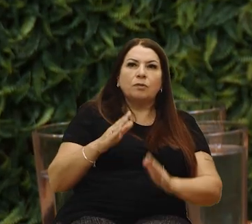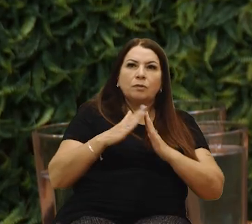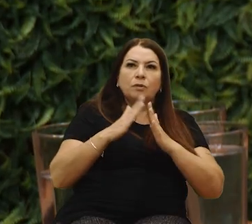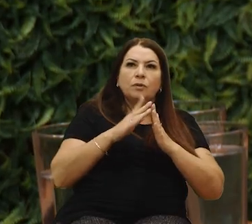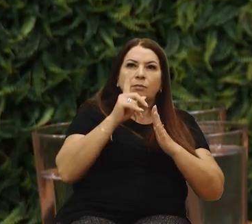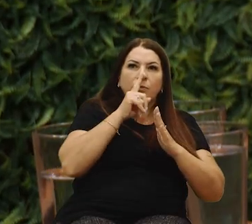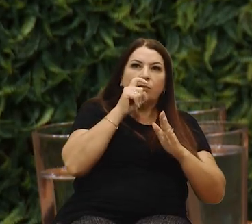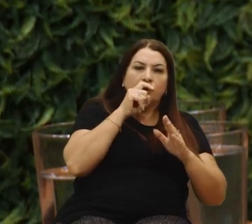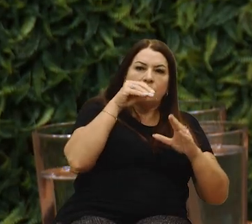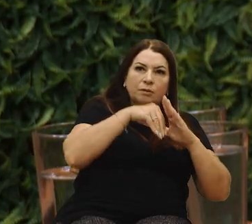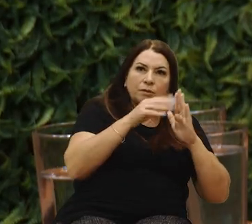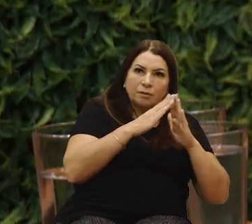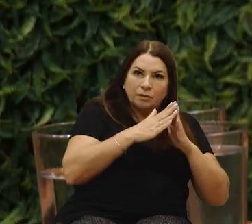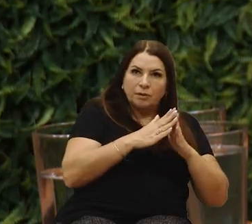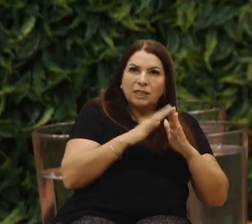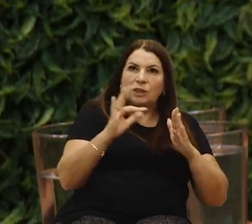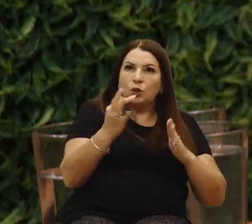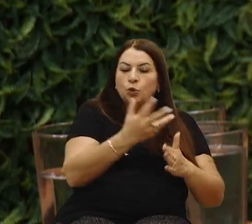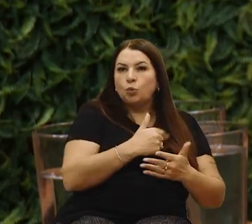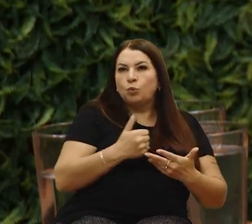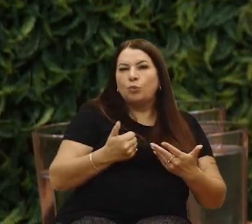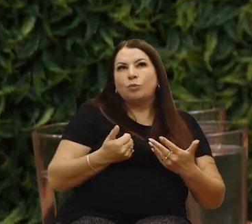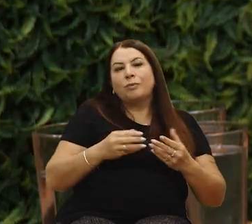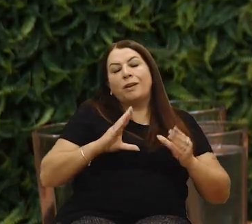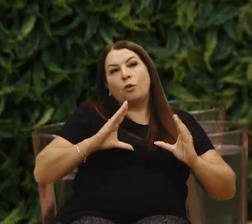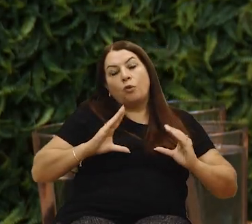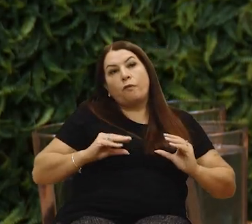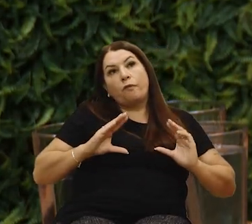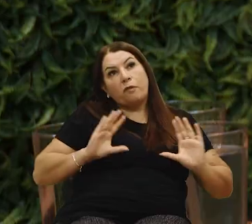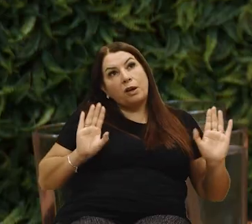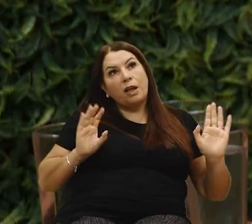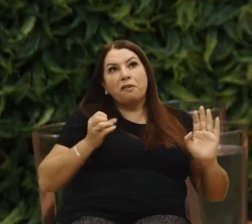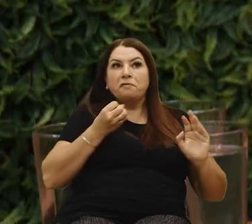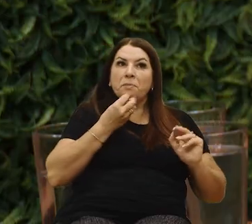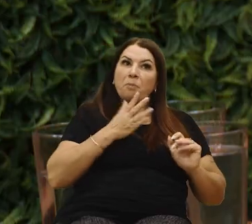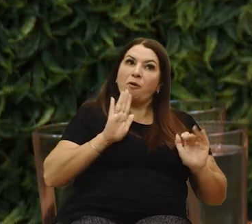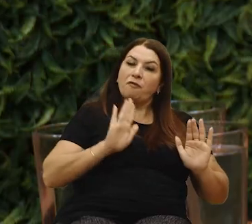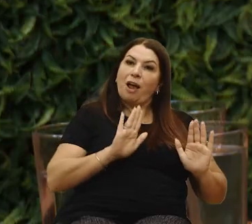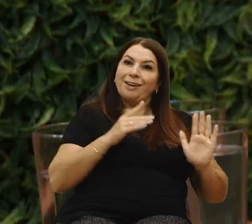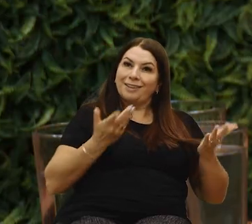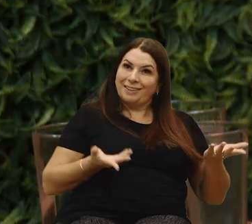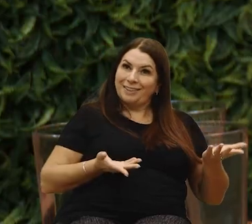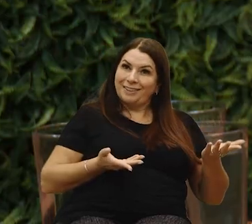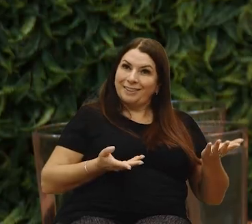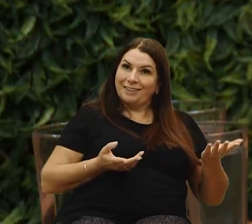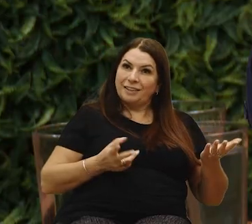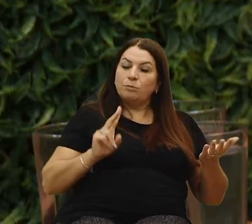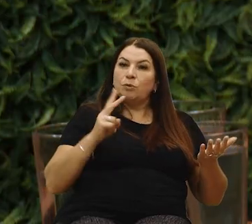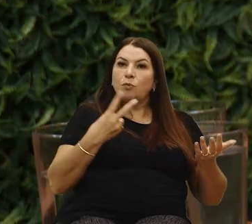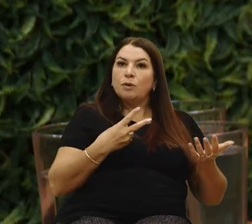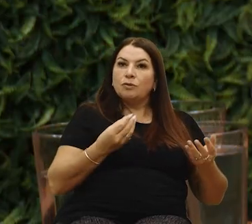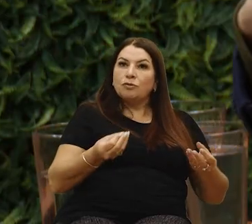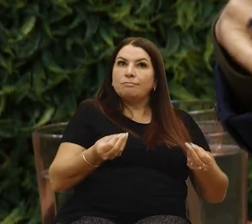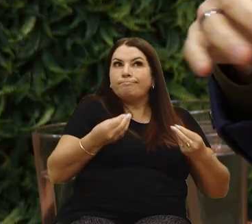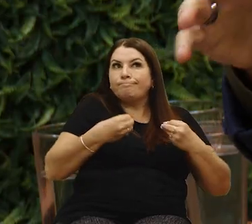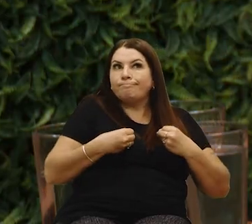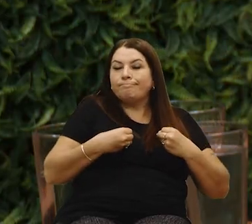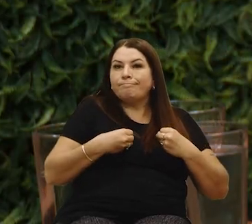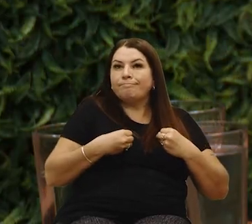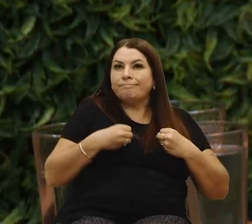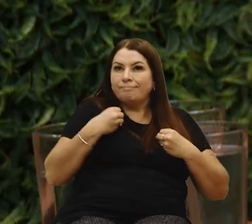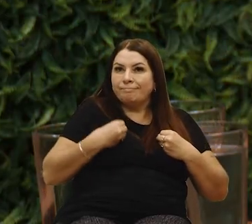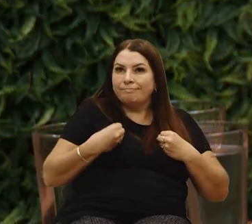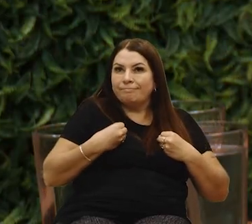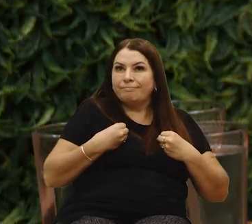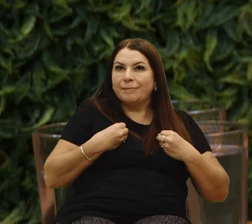né? Então, tem todo aquele... É confortável, é bom, porque é um universo que te dá a